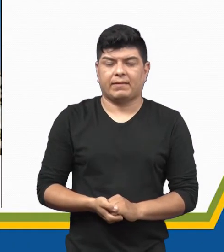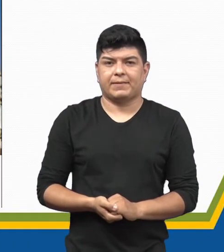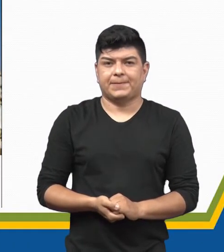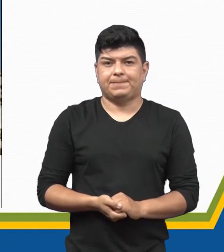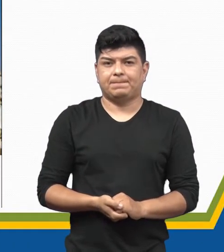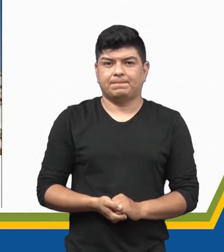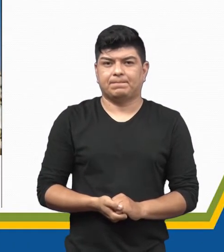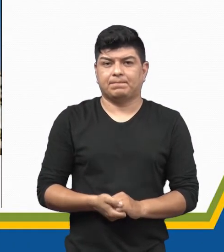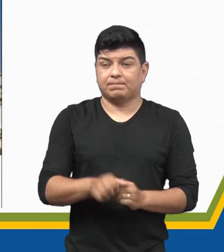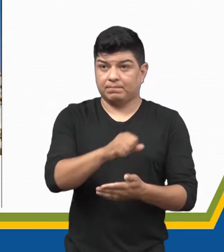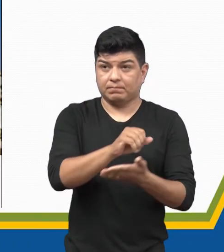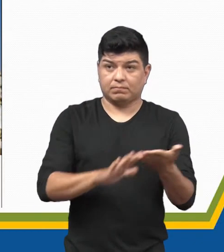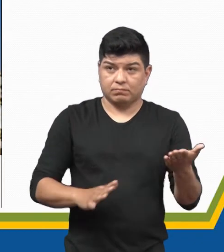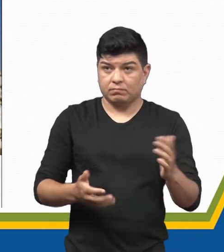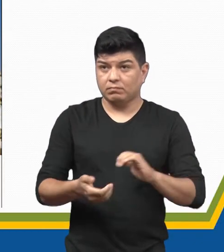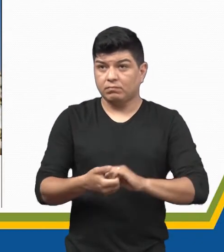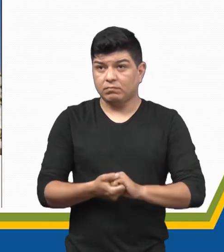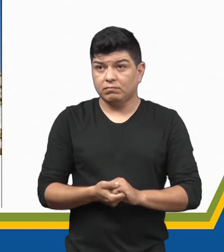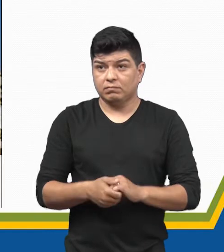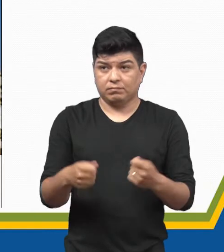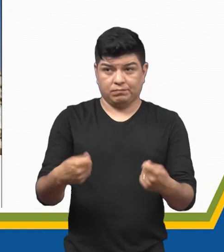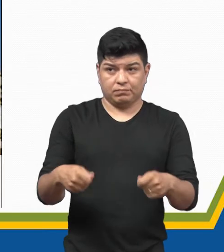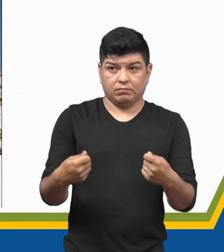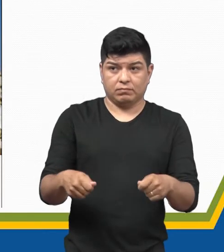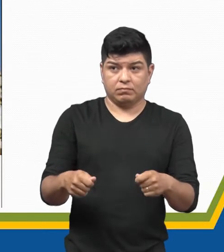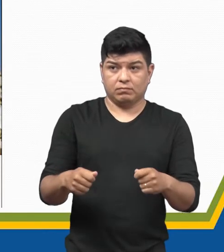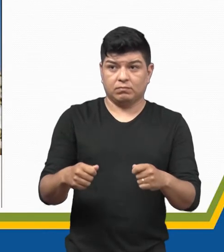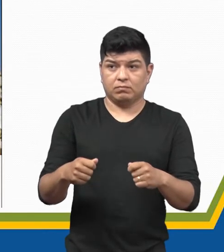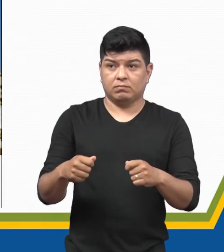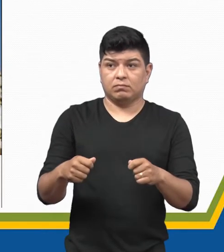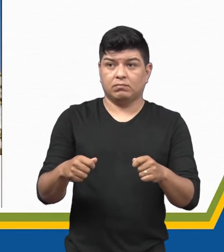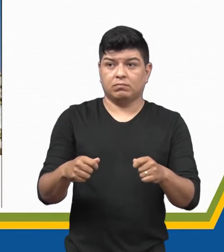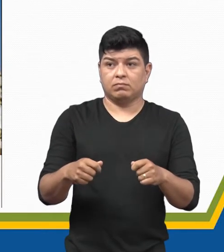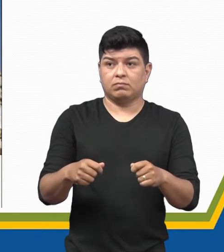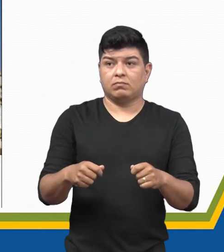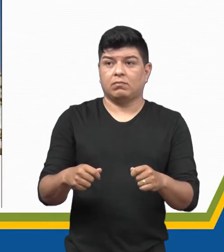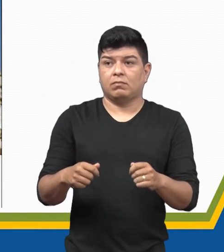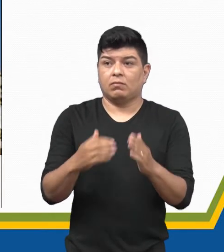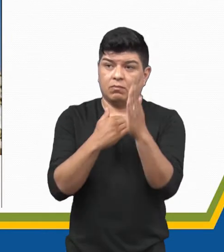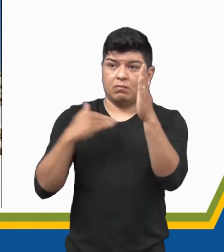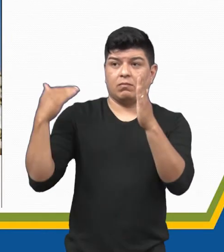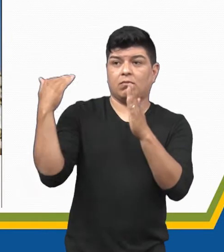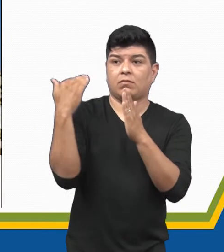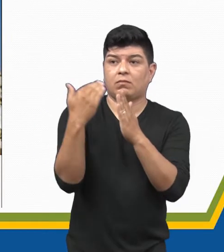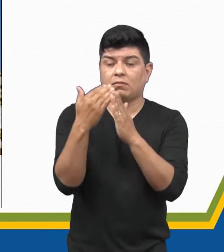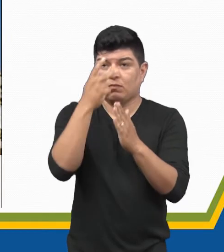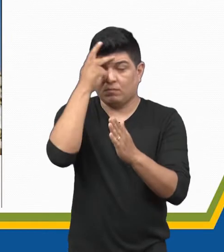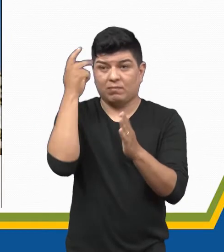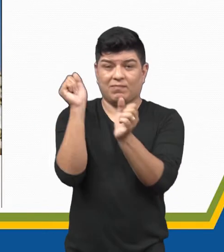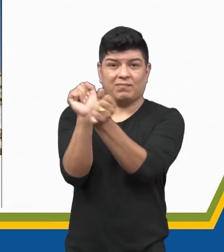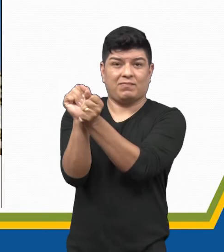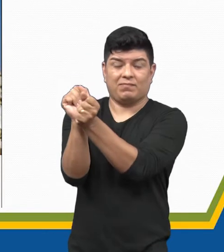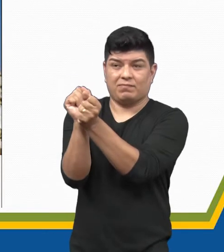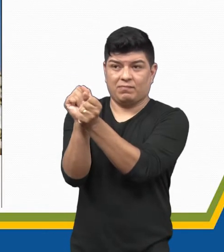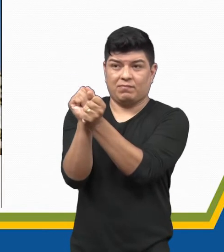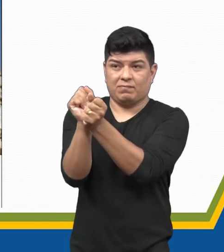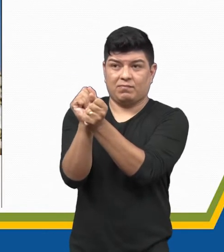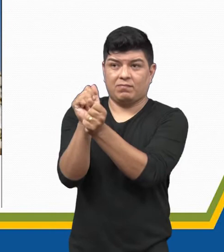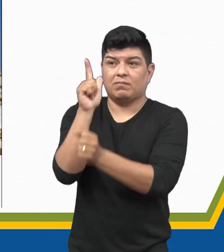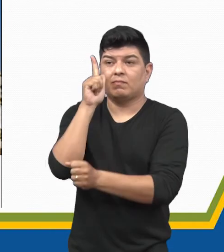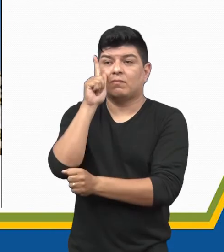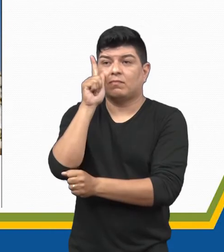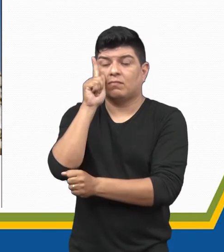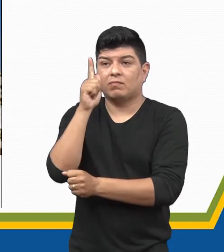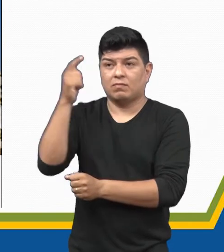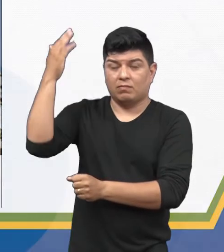Com essas atividades, também foi necessário aumentar o número de escravos, e com isso existiu na Grécia